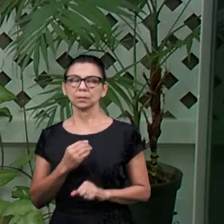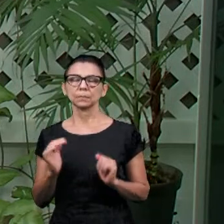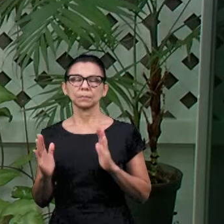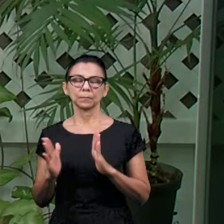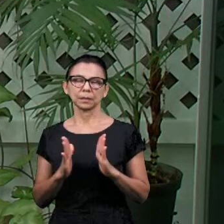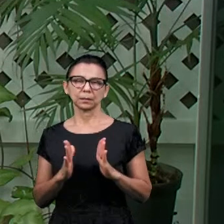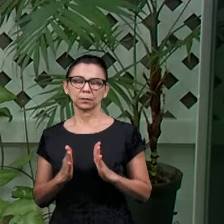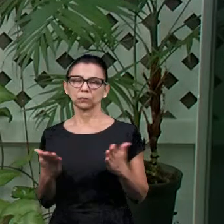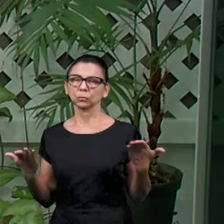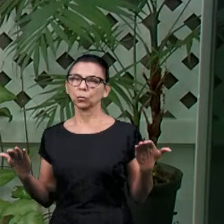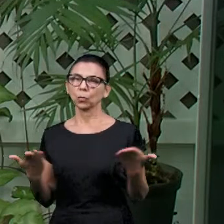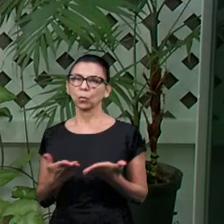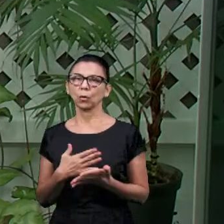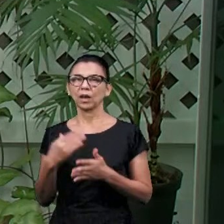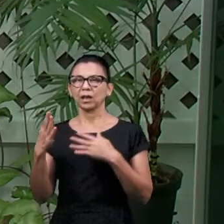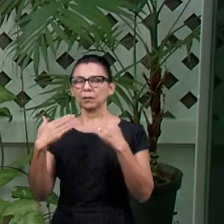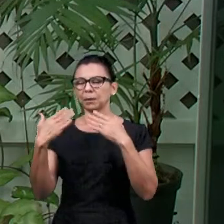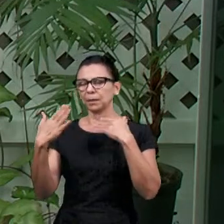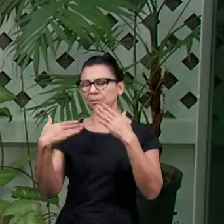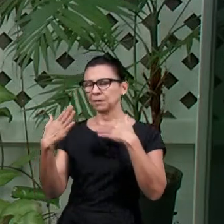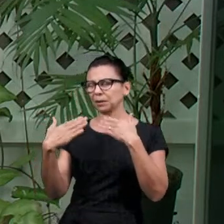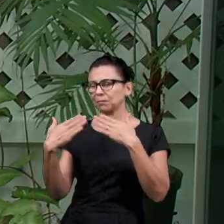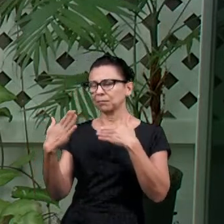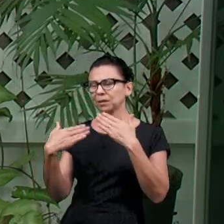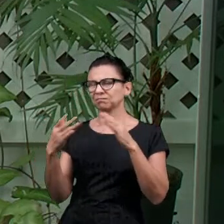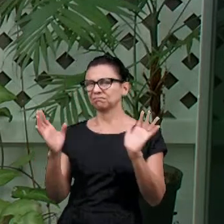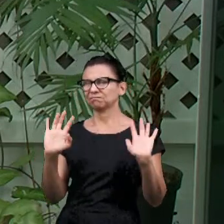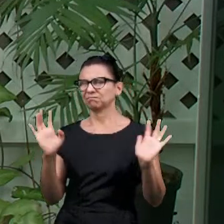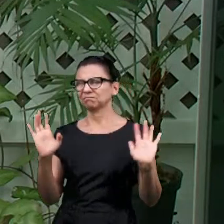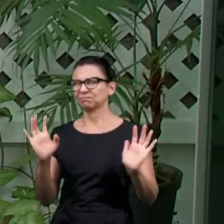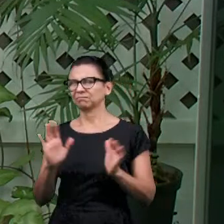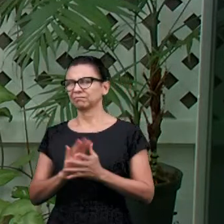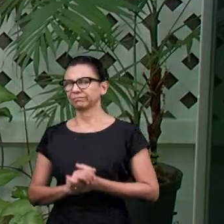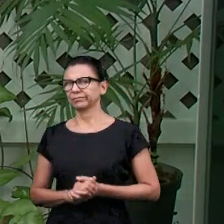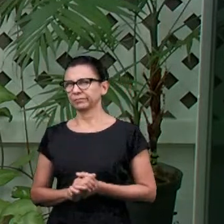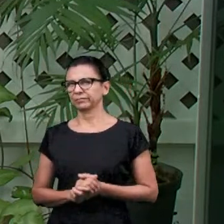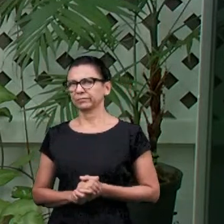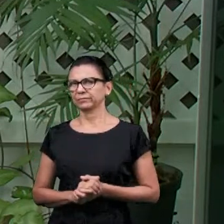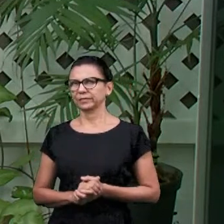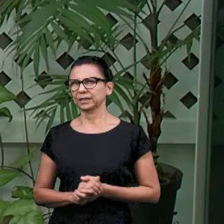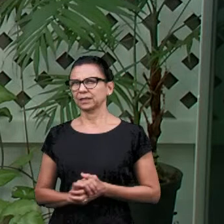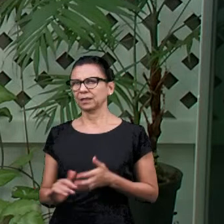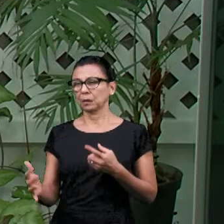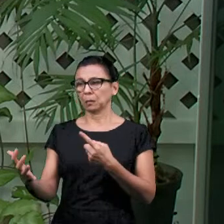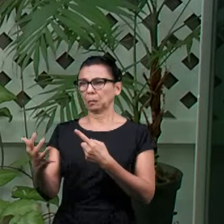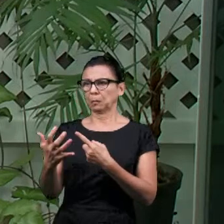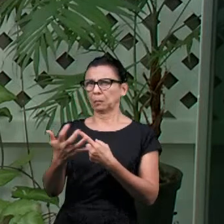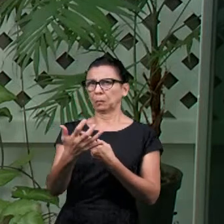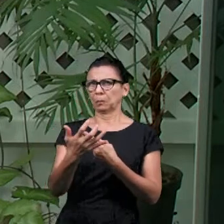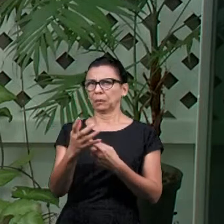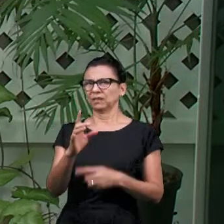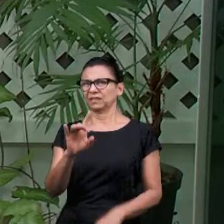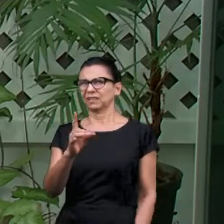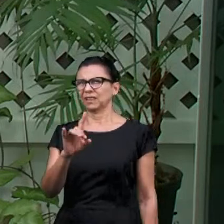Ninguém vive de conversa, ninguém vive de sopro de outros, ninguém